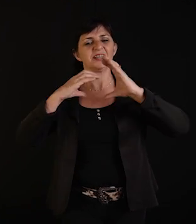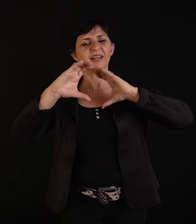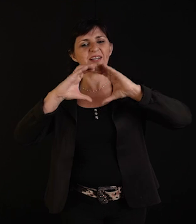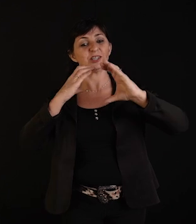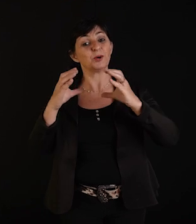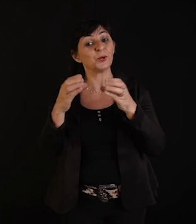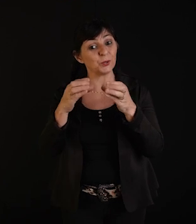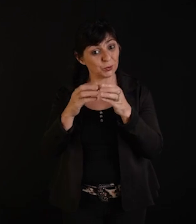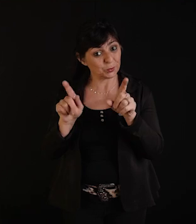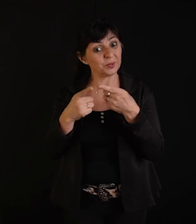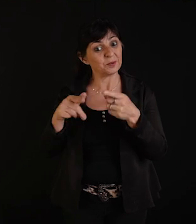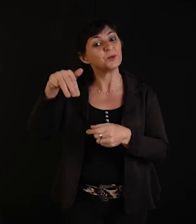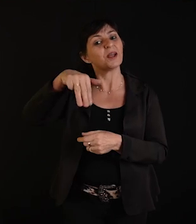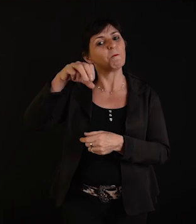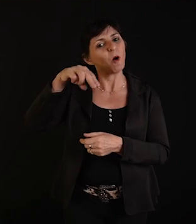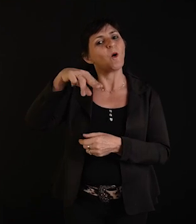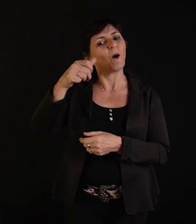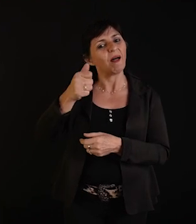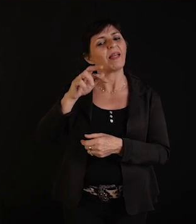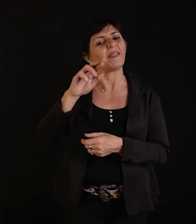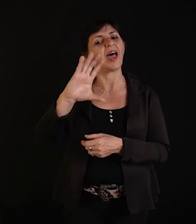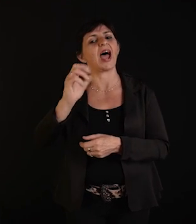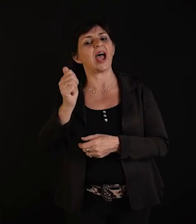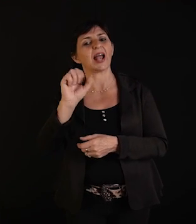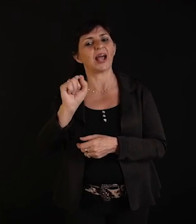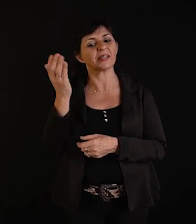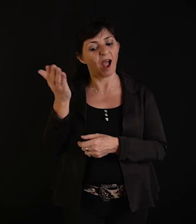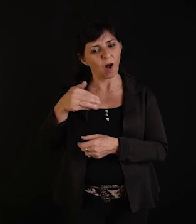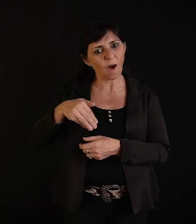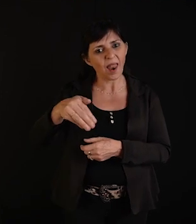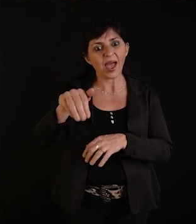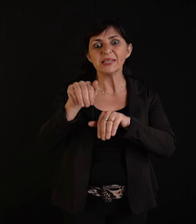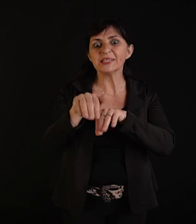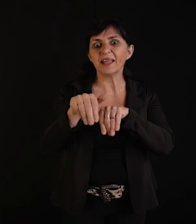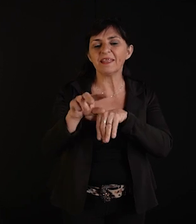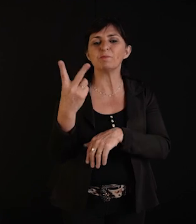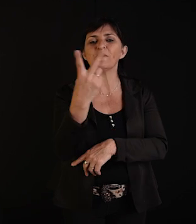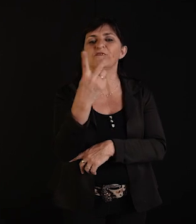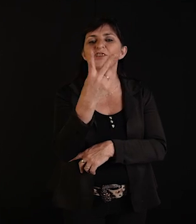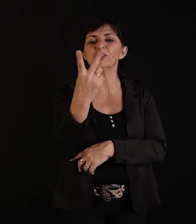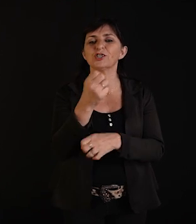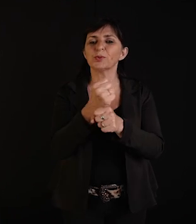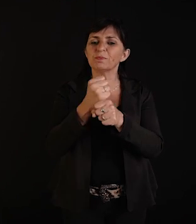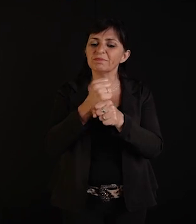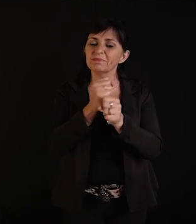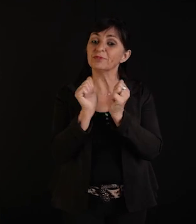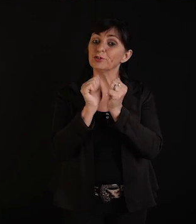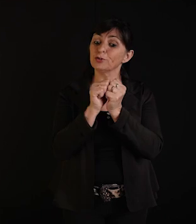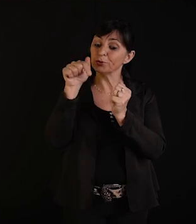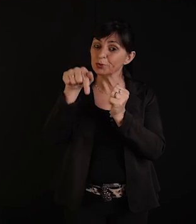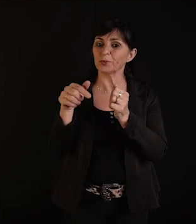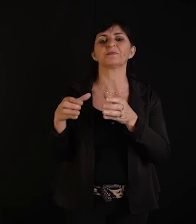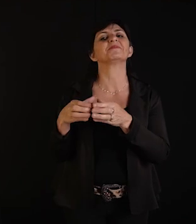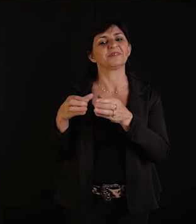musical Os Monarcas e agora, em setembro, vai fazer 22 anos que eu estou no conjunto musical Os Monarcas.